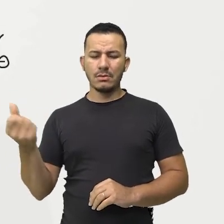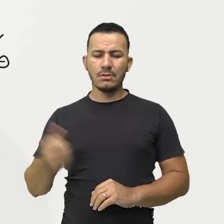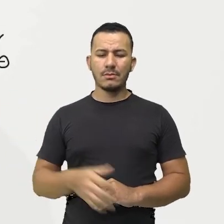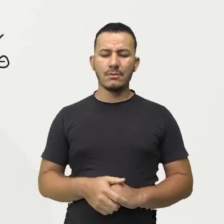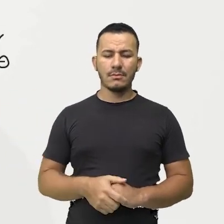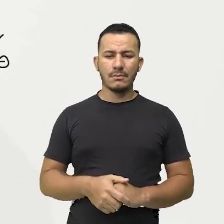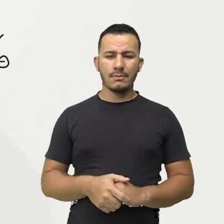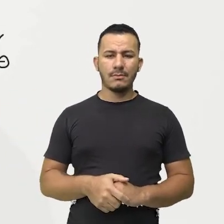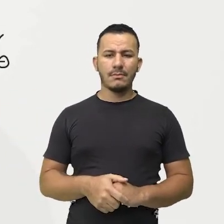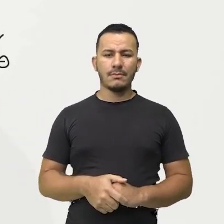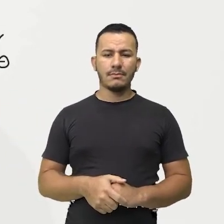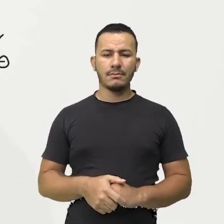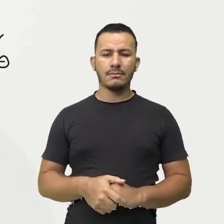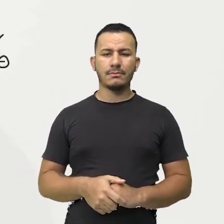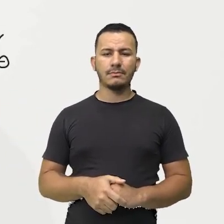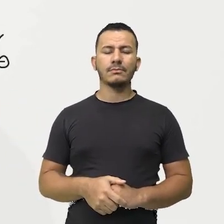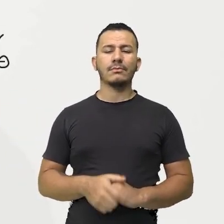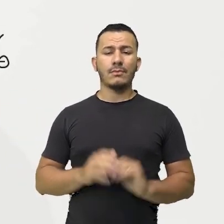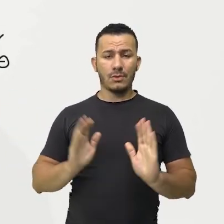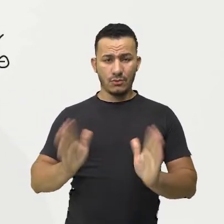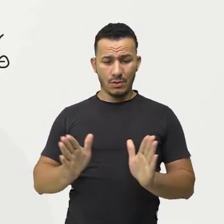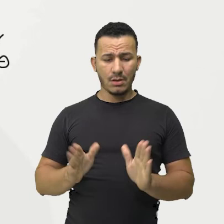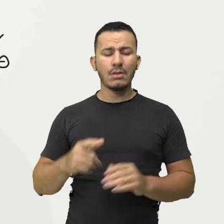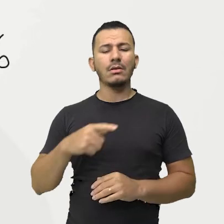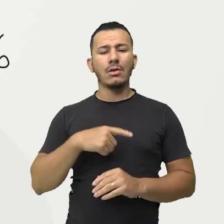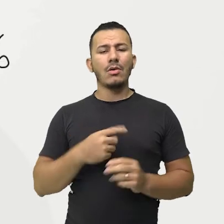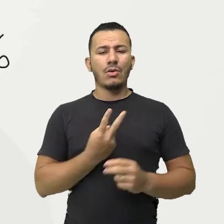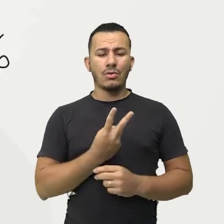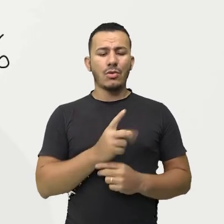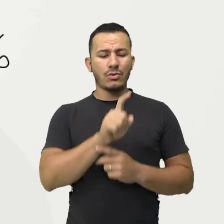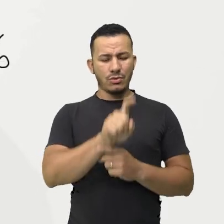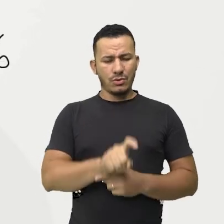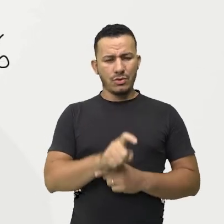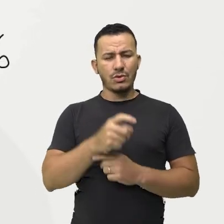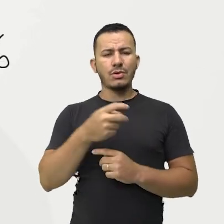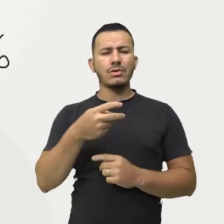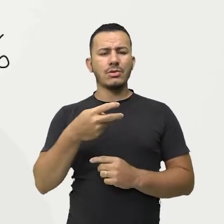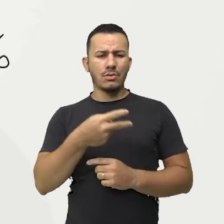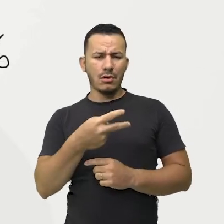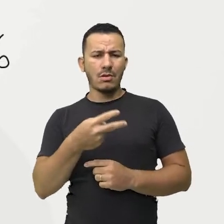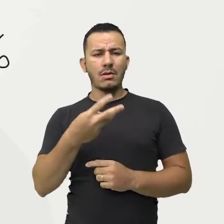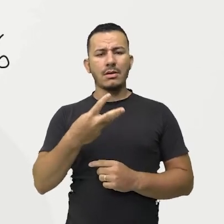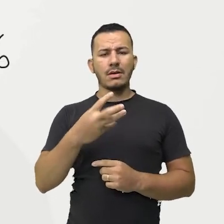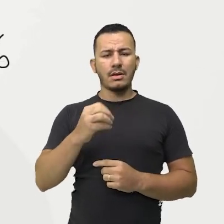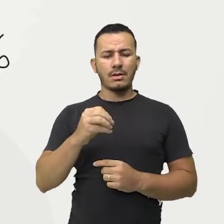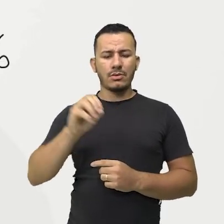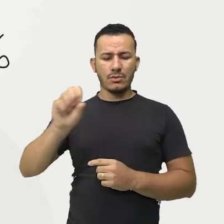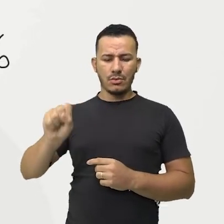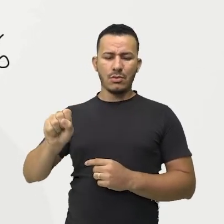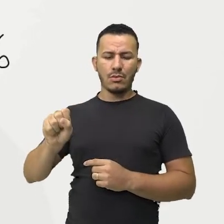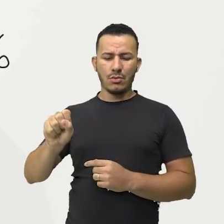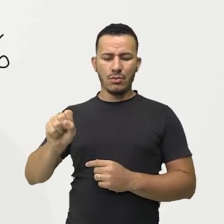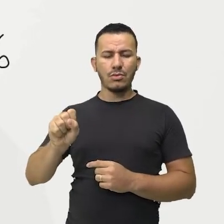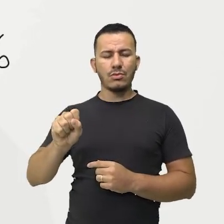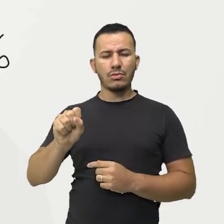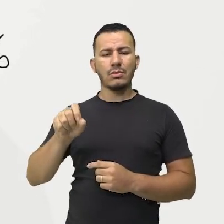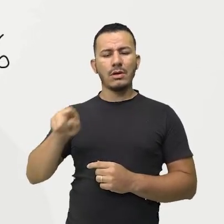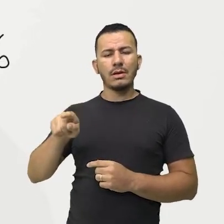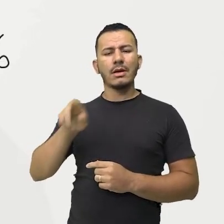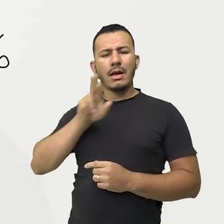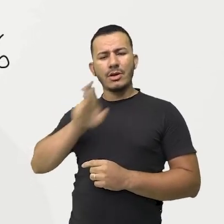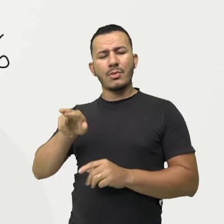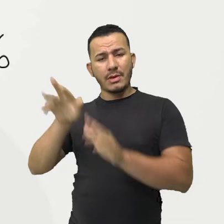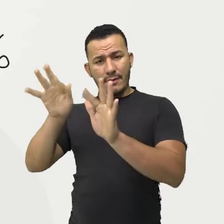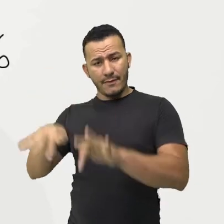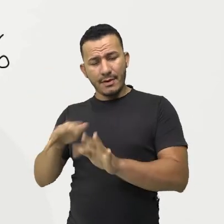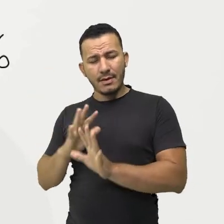426. Feito isto, ficamos então com 2x igual a 308 e ficamos com a resposta